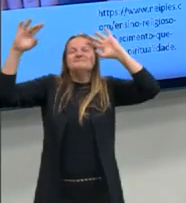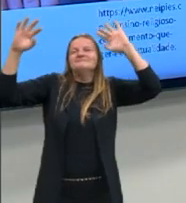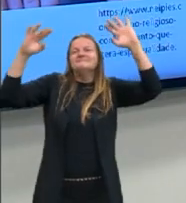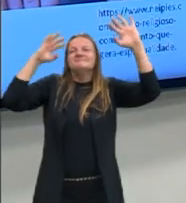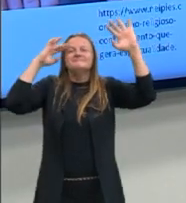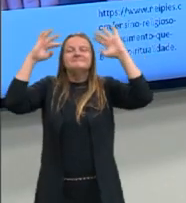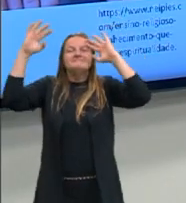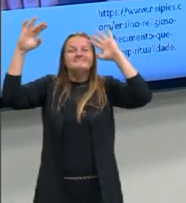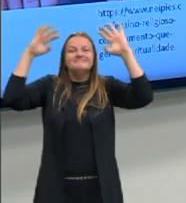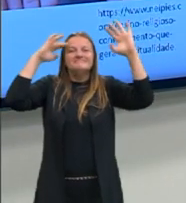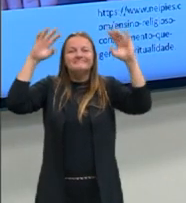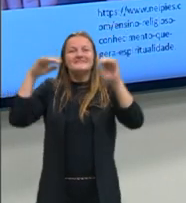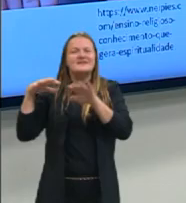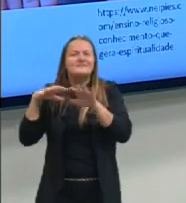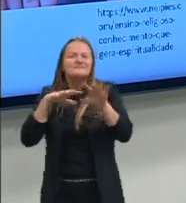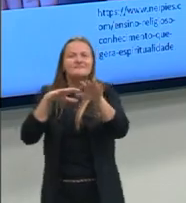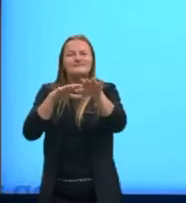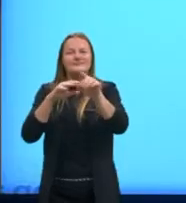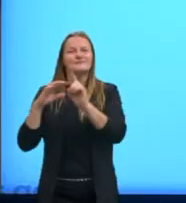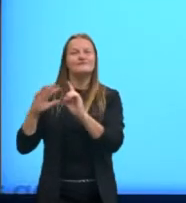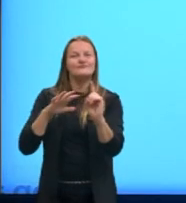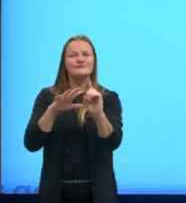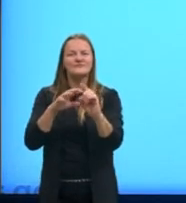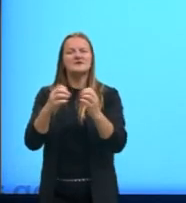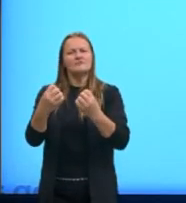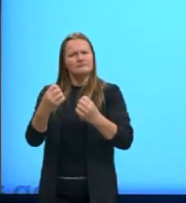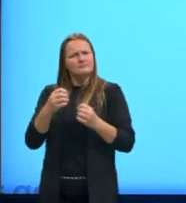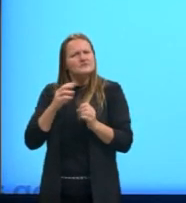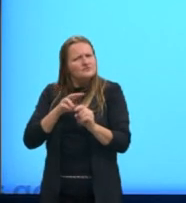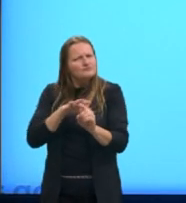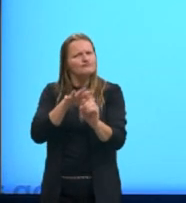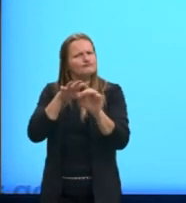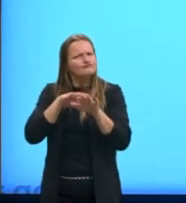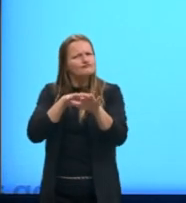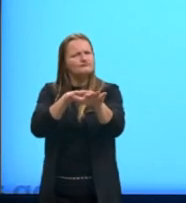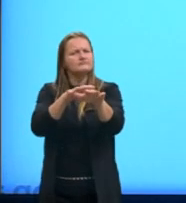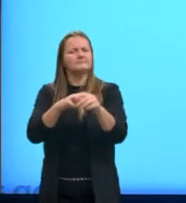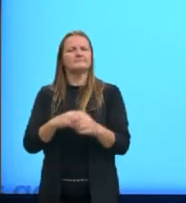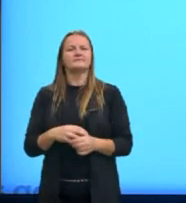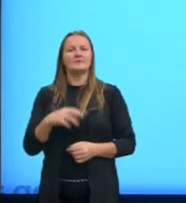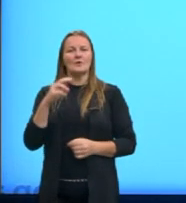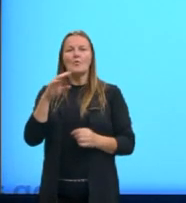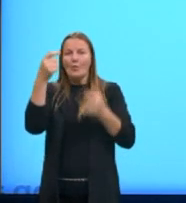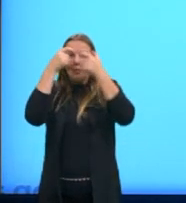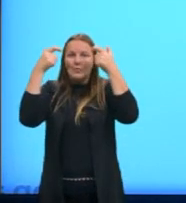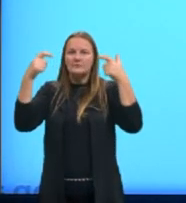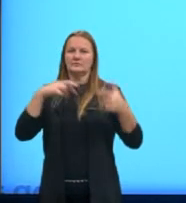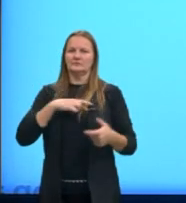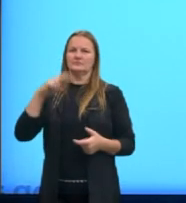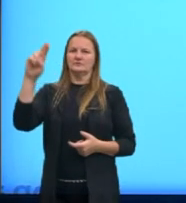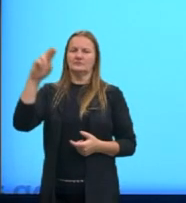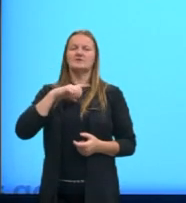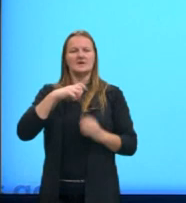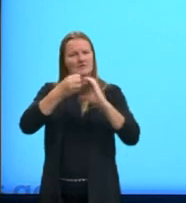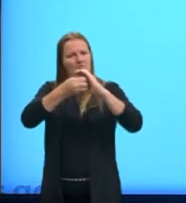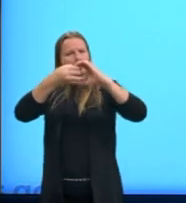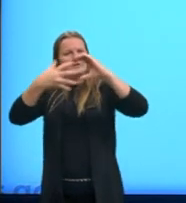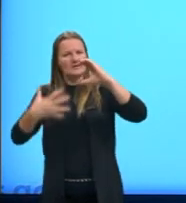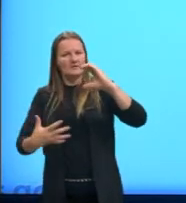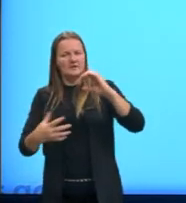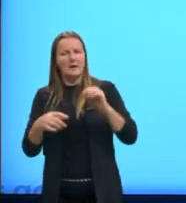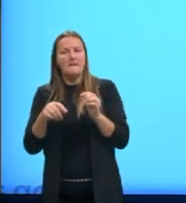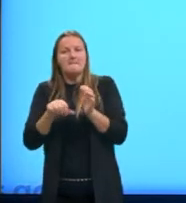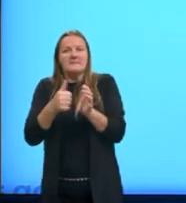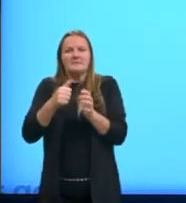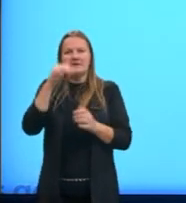pessoas vão seguir esse esses ensinamentos então o conhecimento religioso e pensa as características a partir